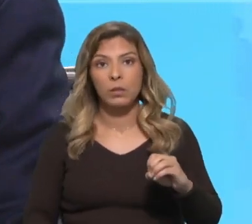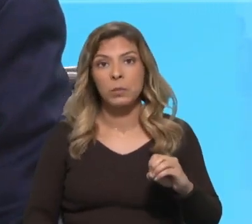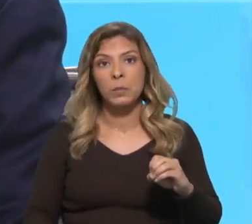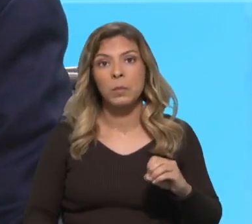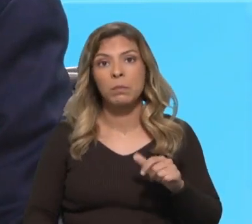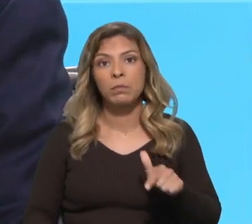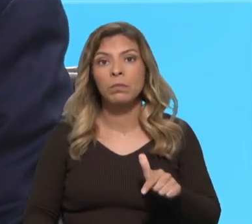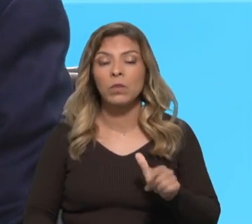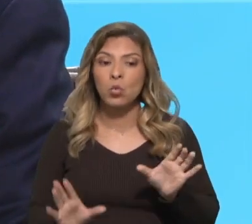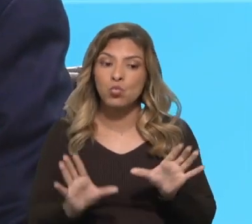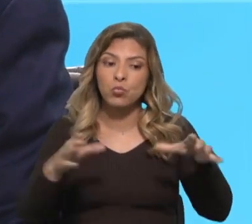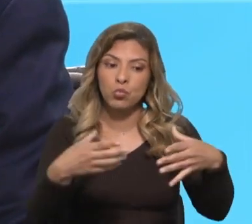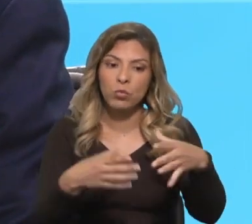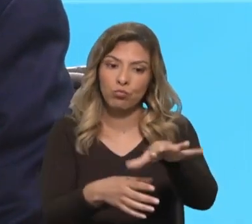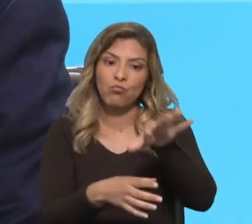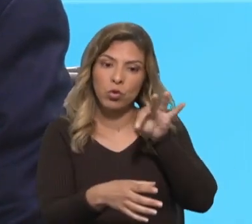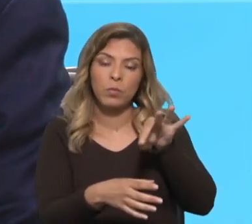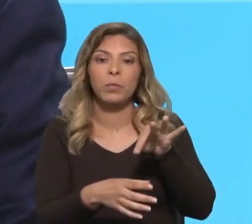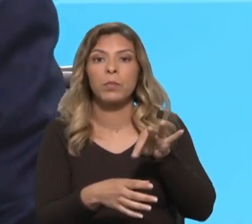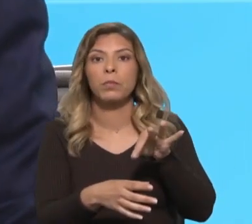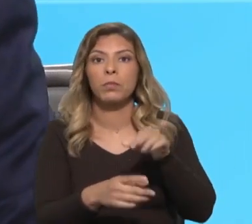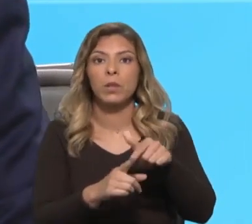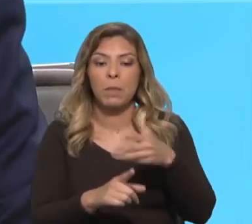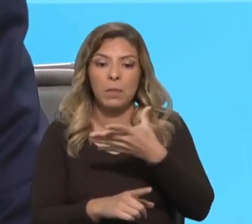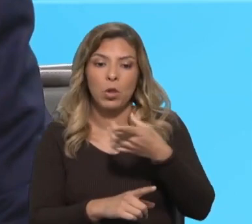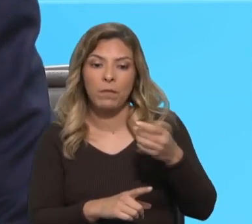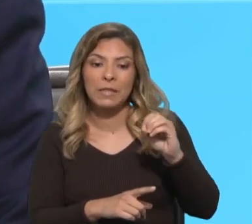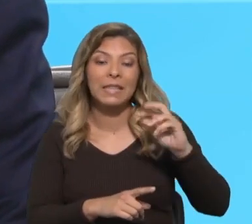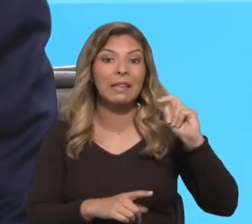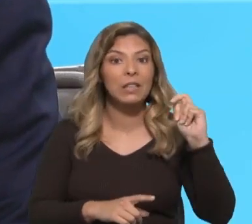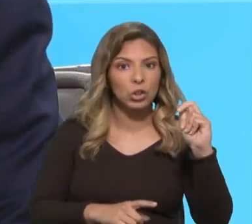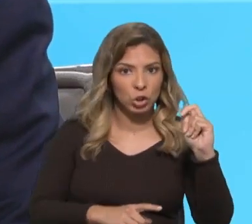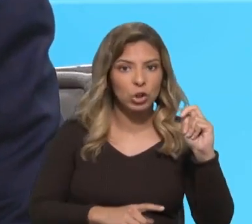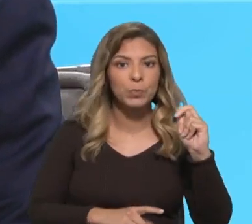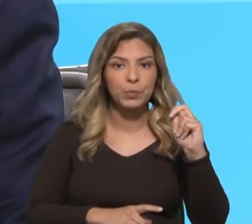no conclave que elegeu Pio X, portanto, em 1903,